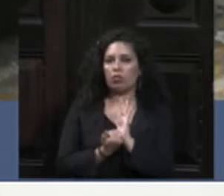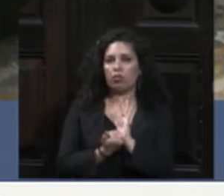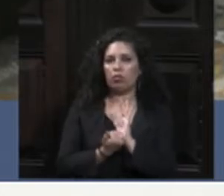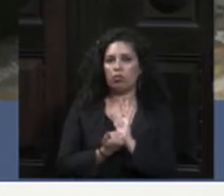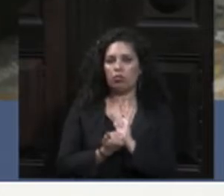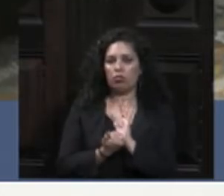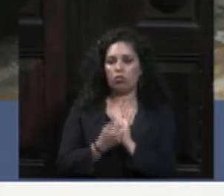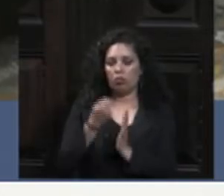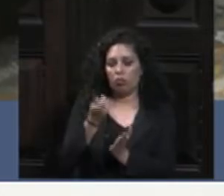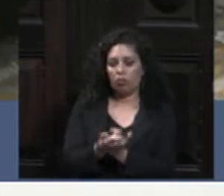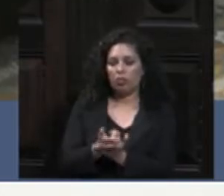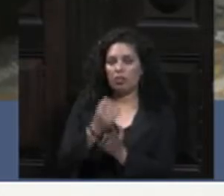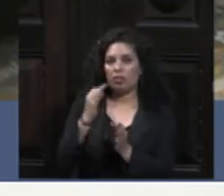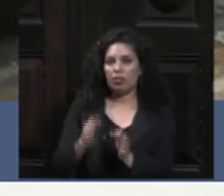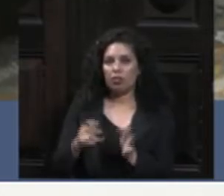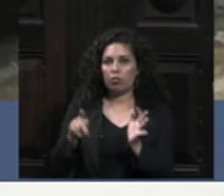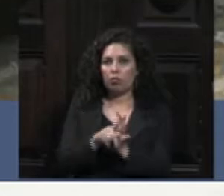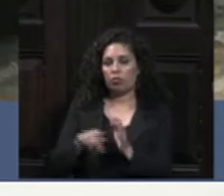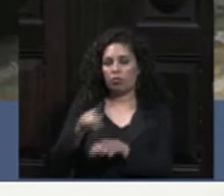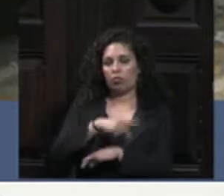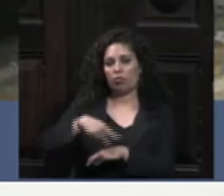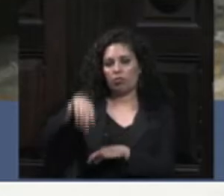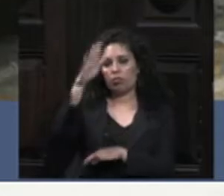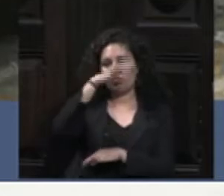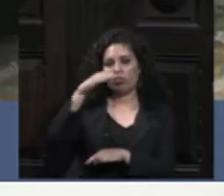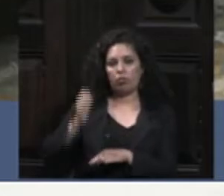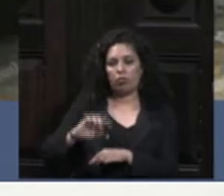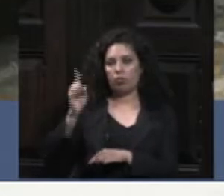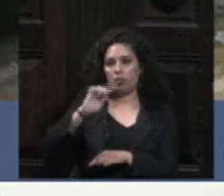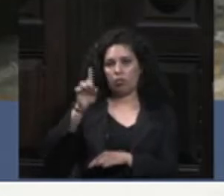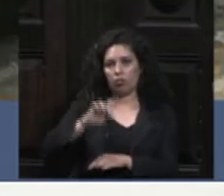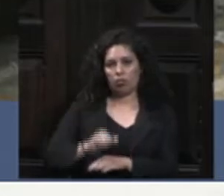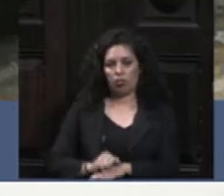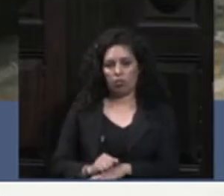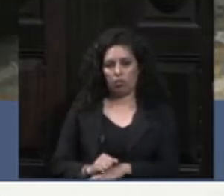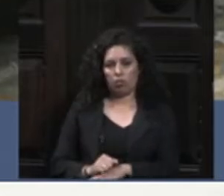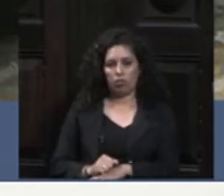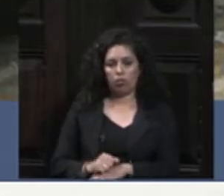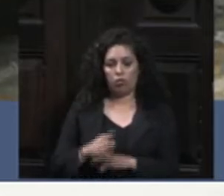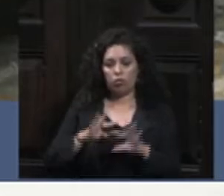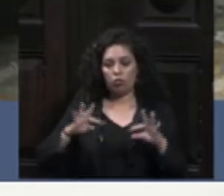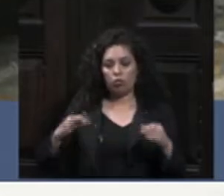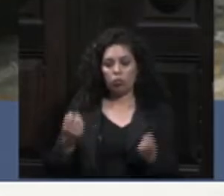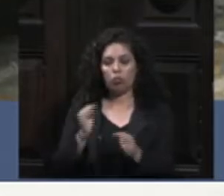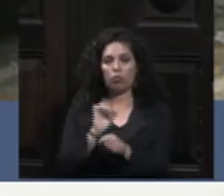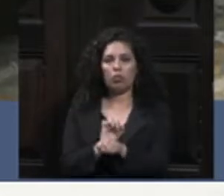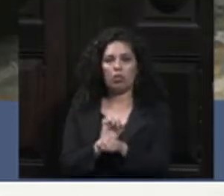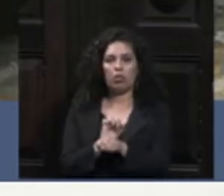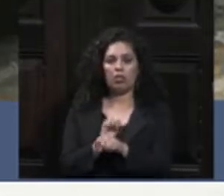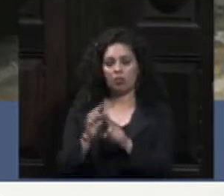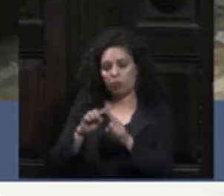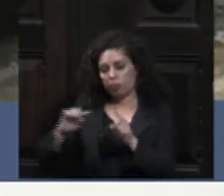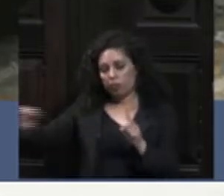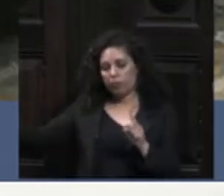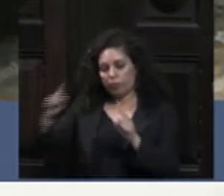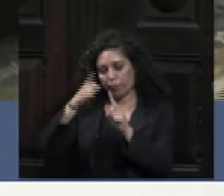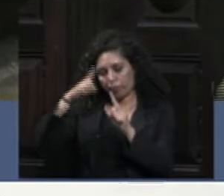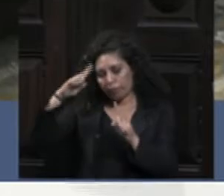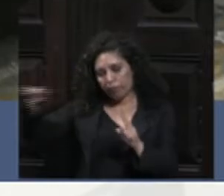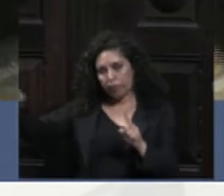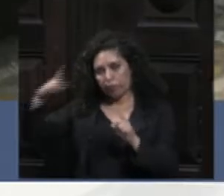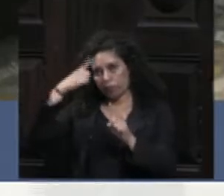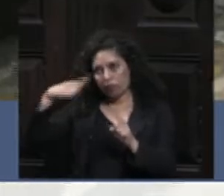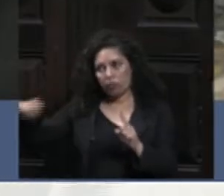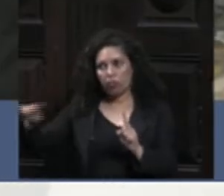abaixo do piso nacional, levou a uma greve que já dura semanas, que infelizmente tem se deparado